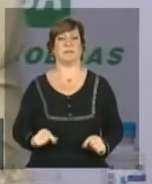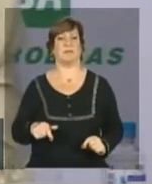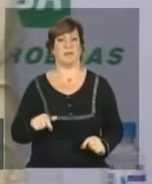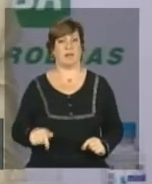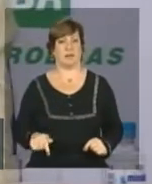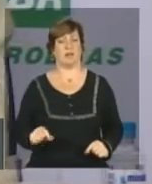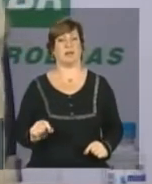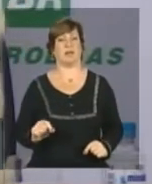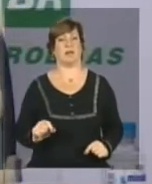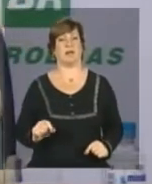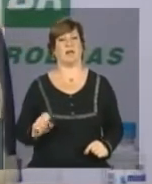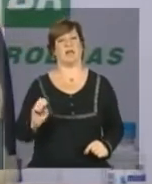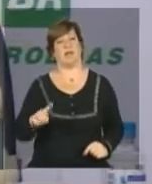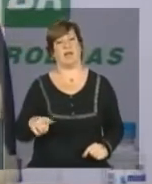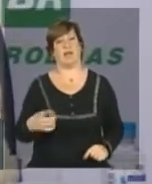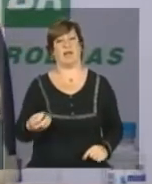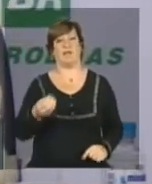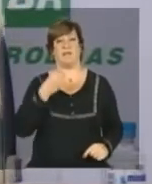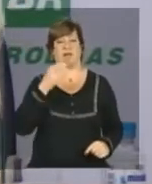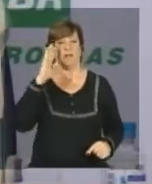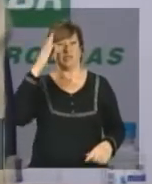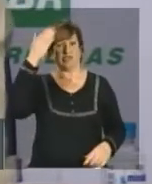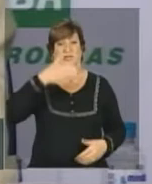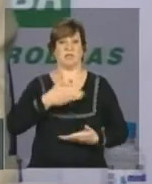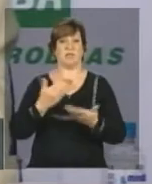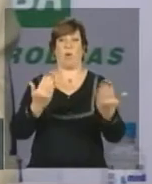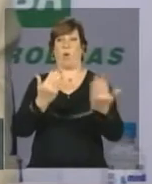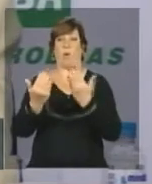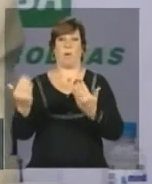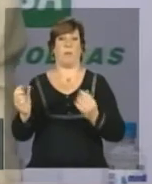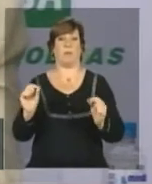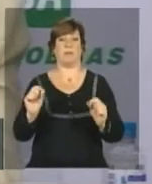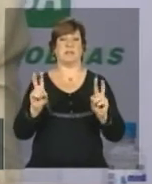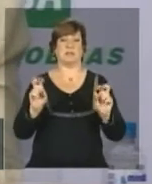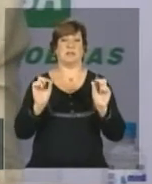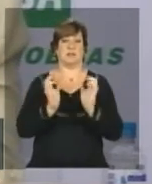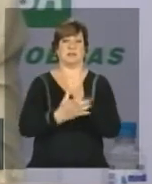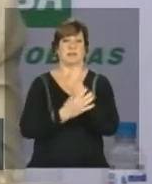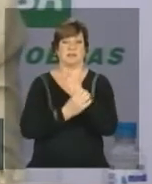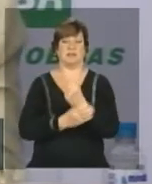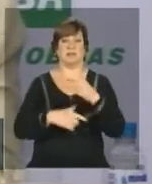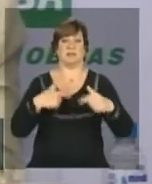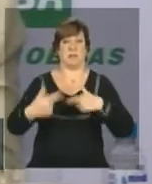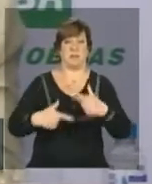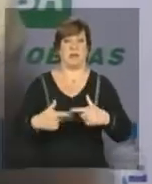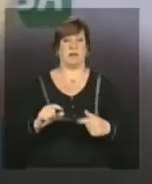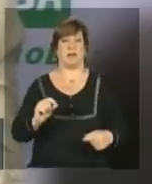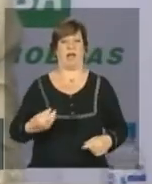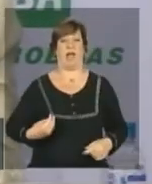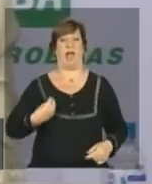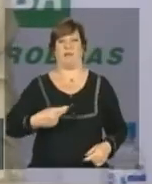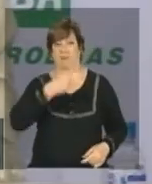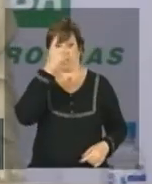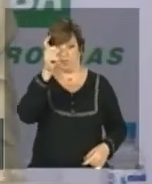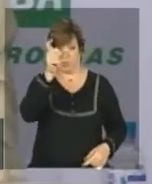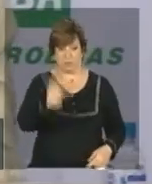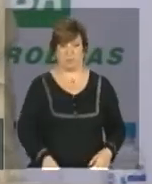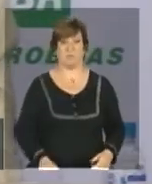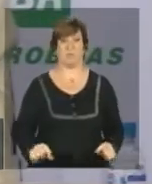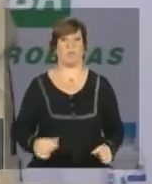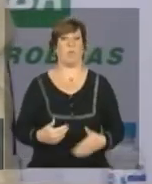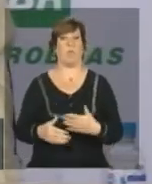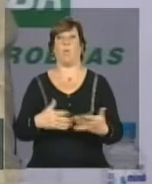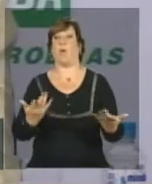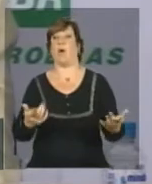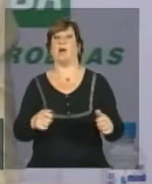é frágil comparada com as questões de segurança operacional, vida do ser humano e